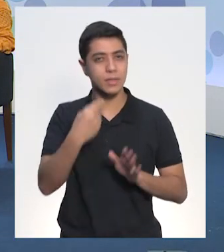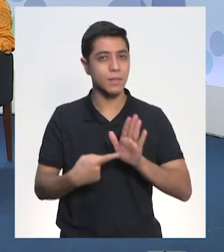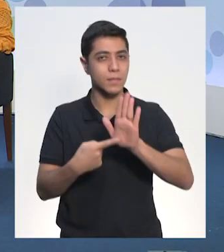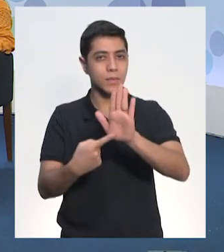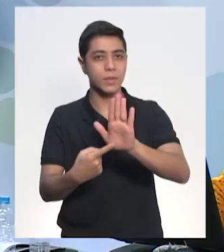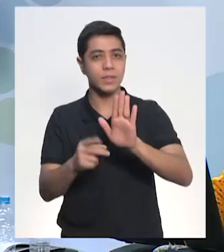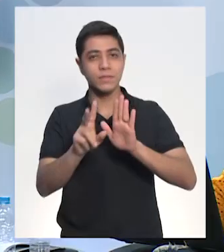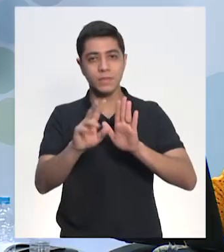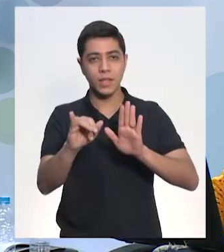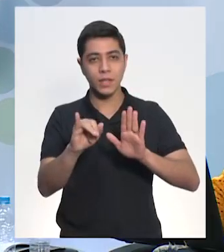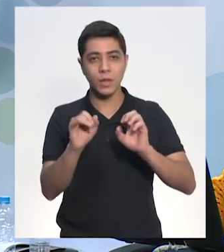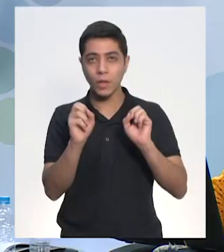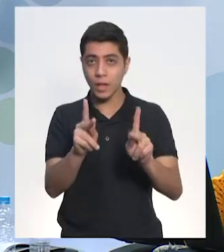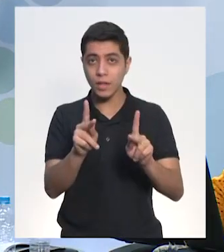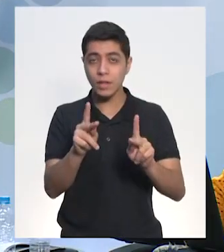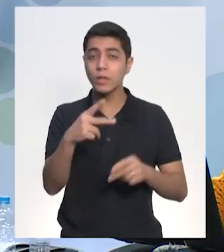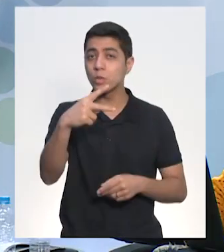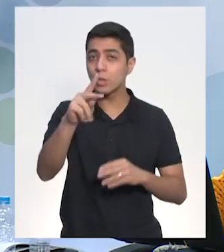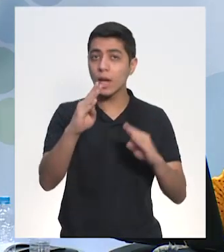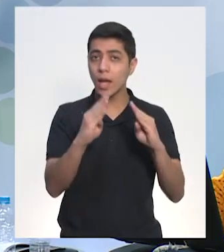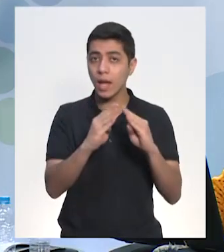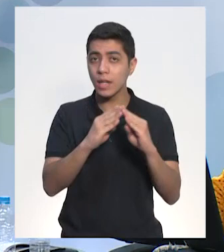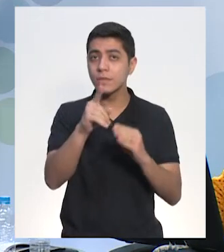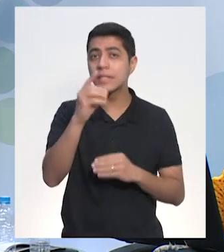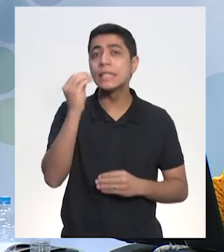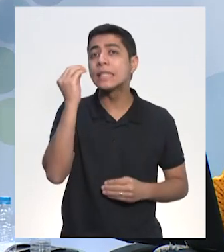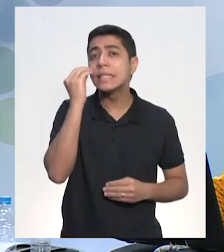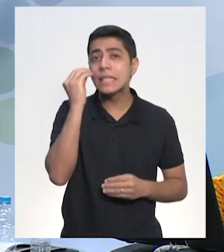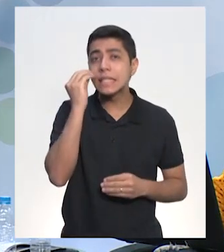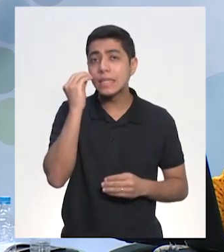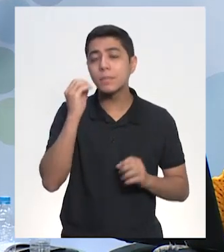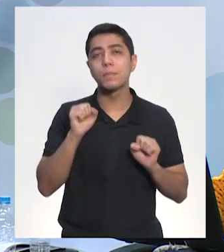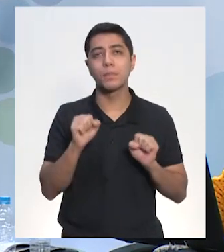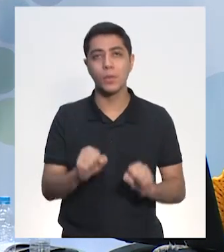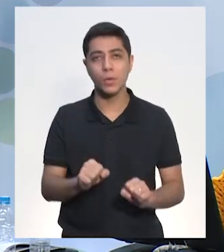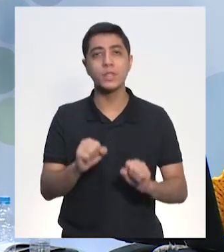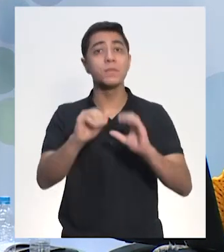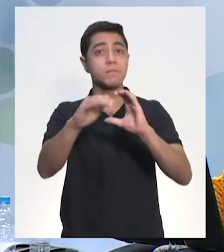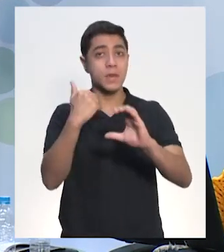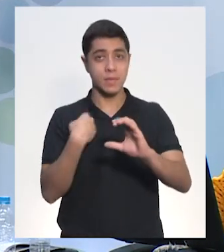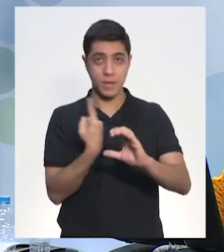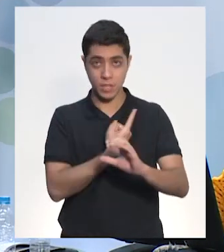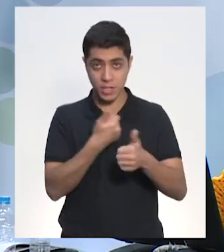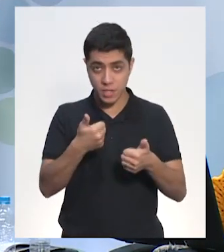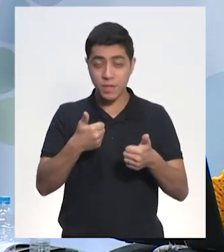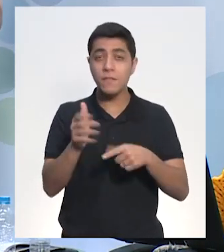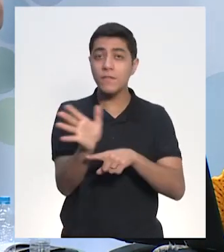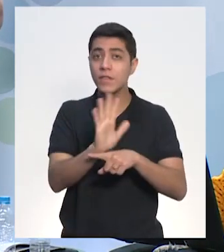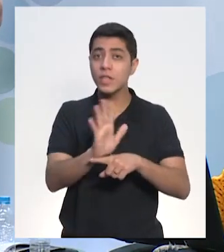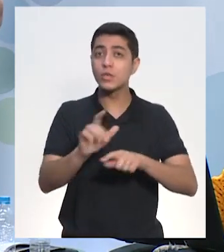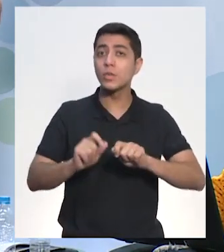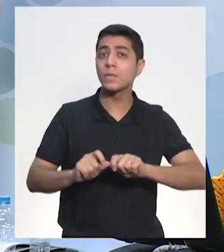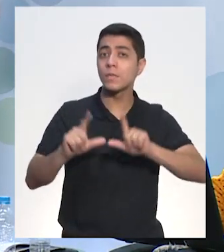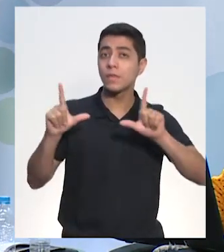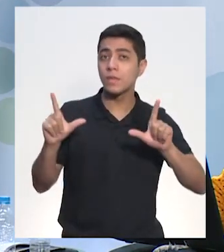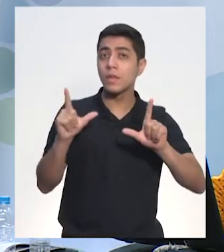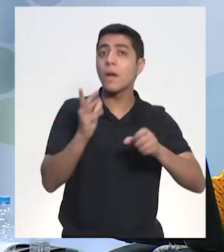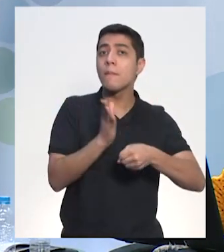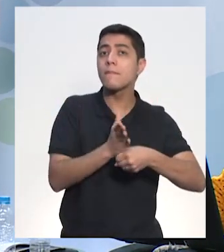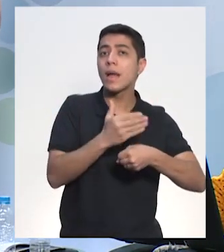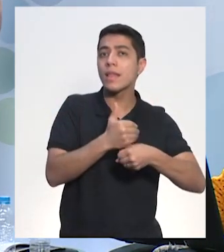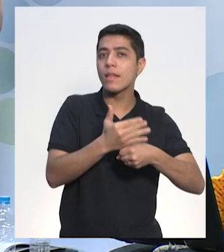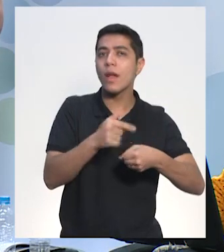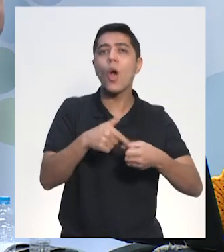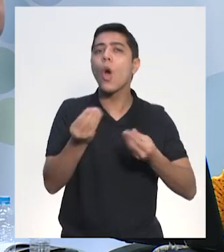aparecendo, e aí vocês podem tentar fazer também em casa e compartilhar com a gente. Vamos ver o vídeo agora, então, como é que vocês podem fazer